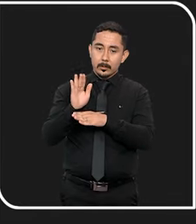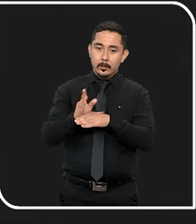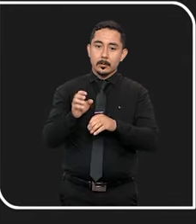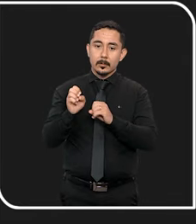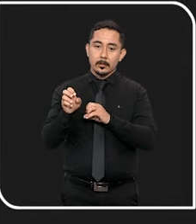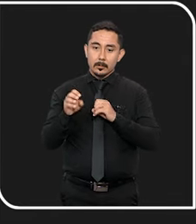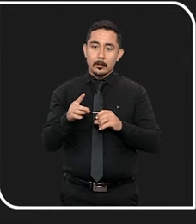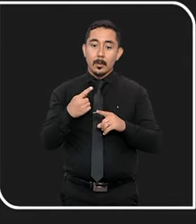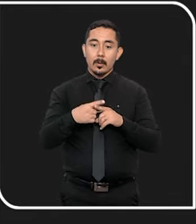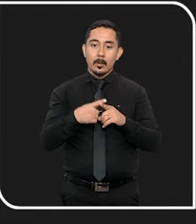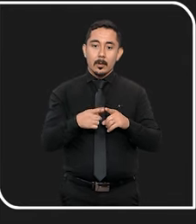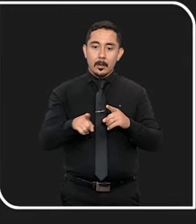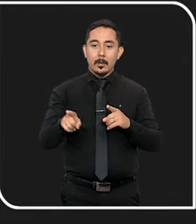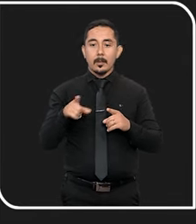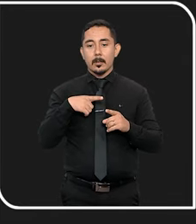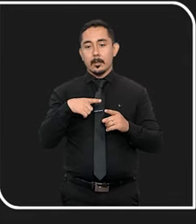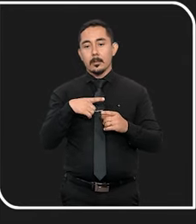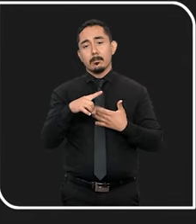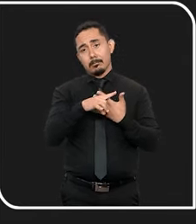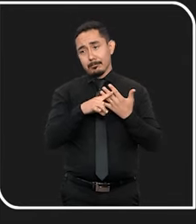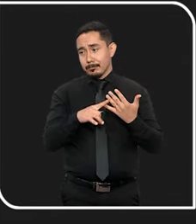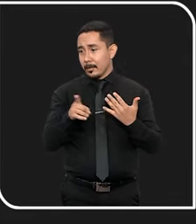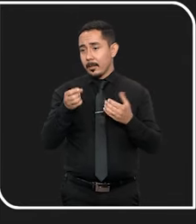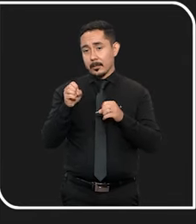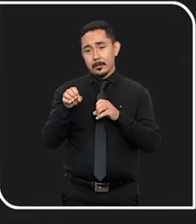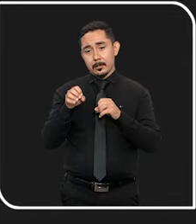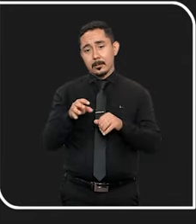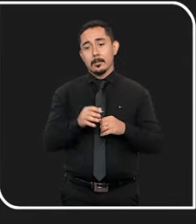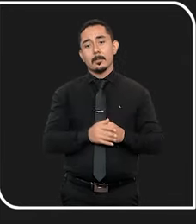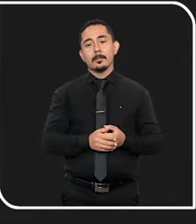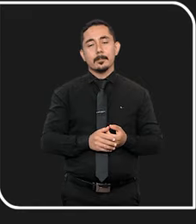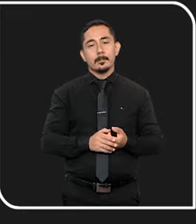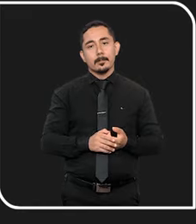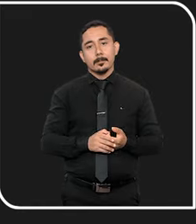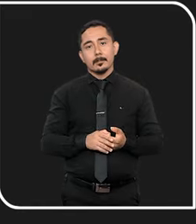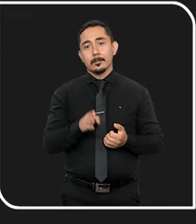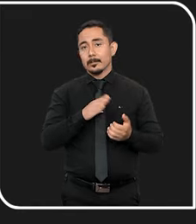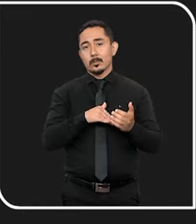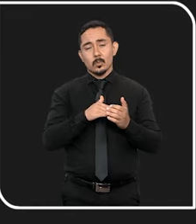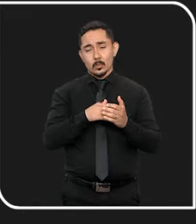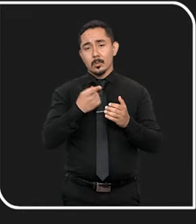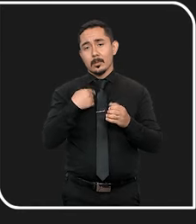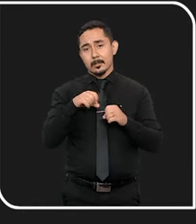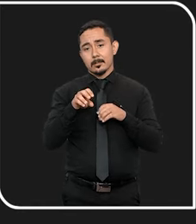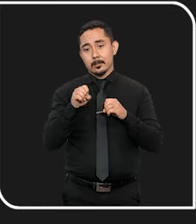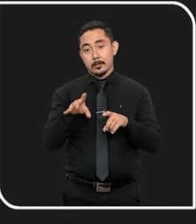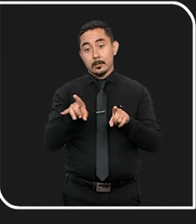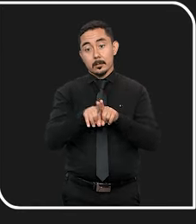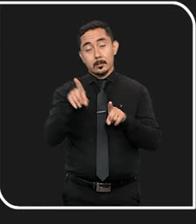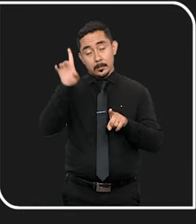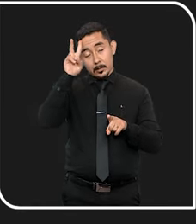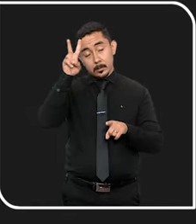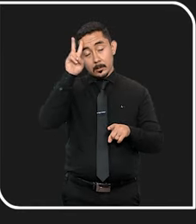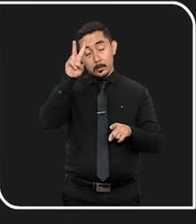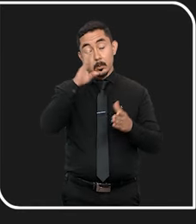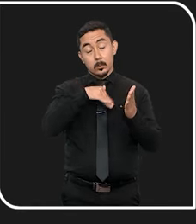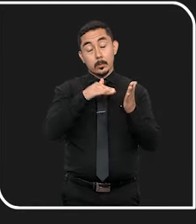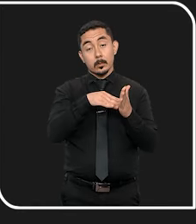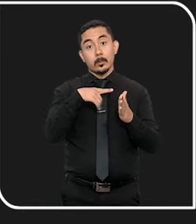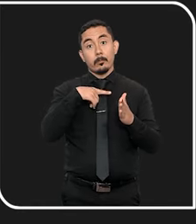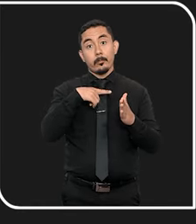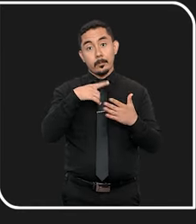coloquei a prótese para mostrar que era né um cavalinho lá com deficiência que perdeu a perna eu mostrei a prótese enfim nas nossas